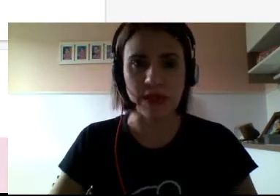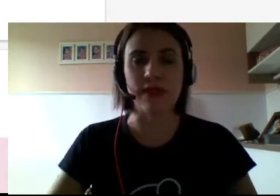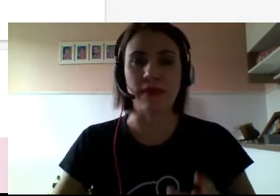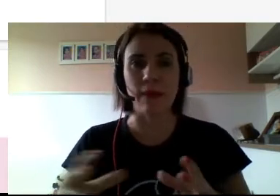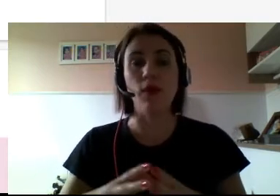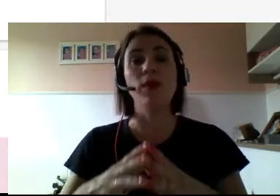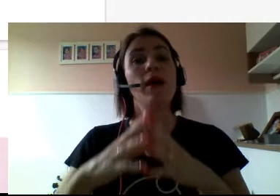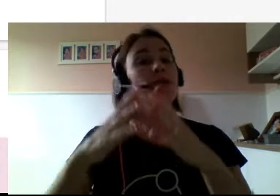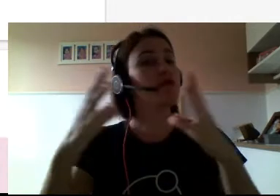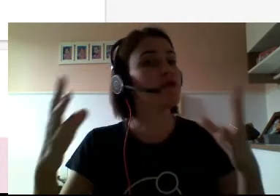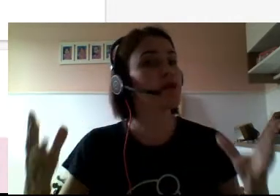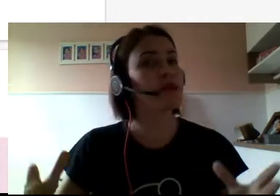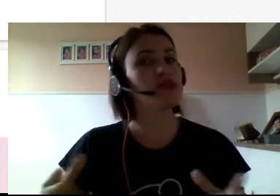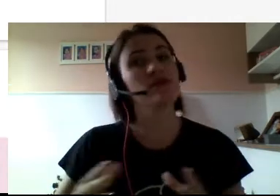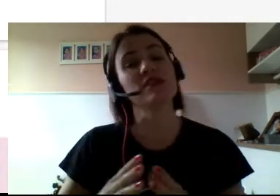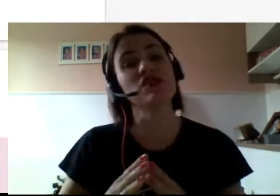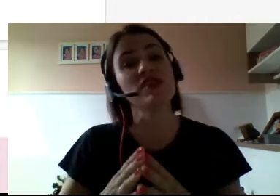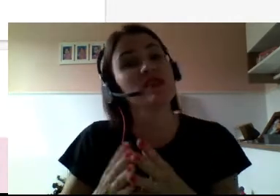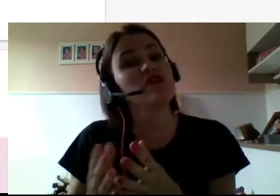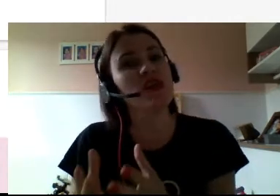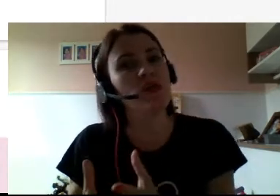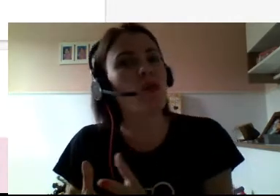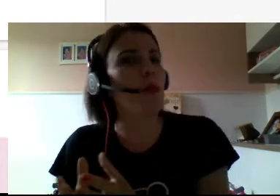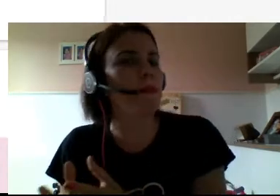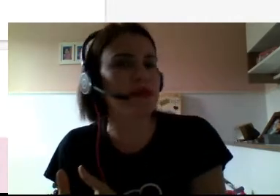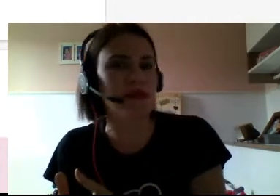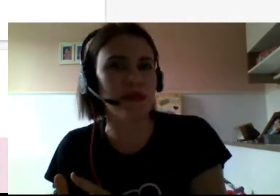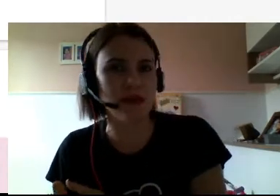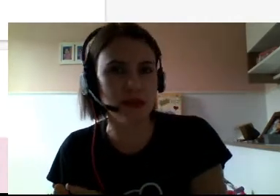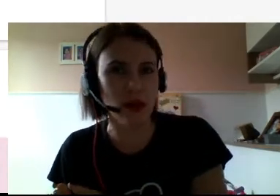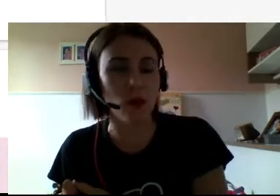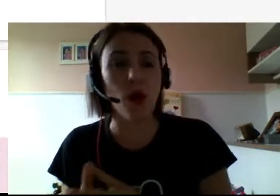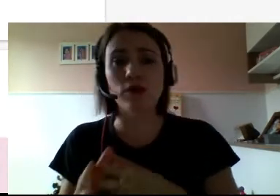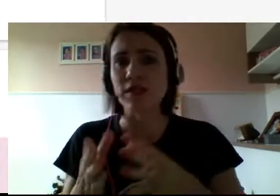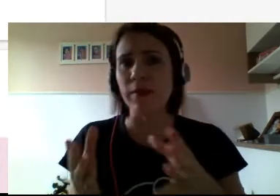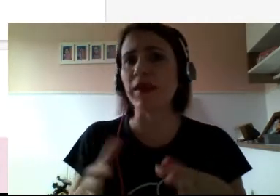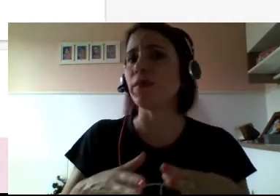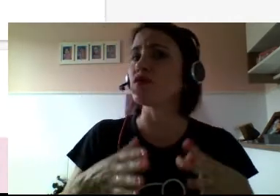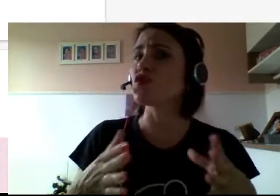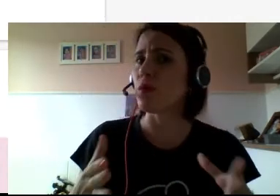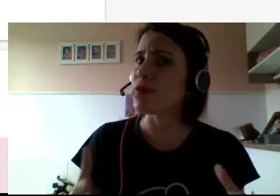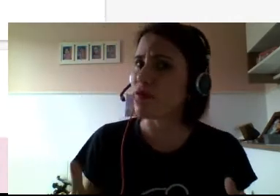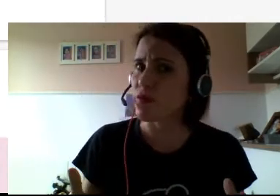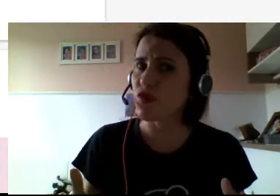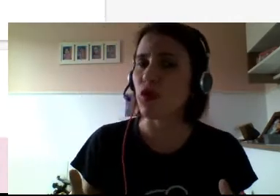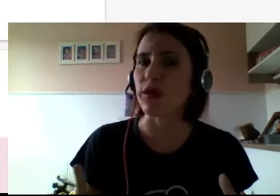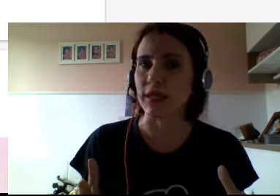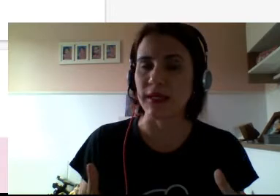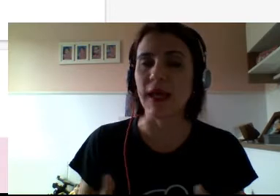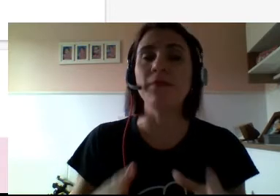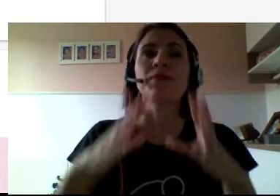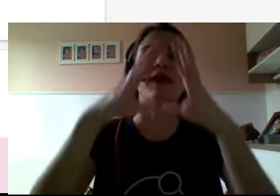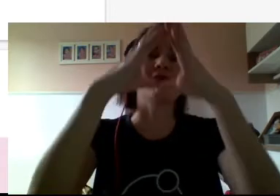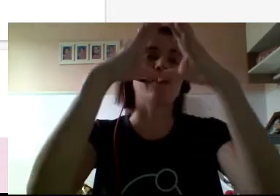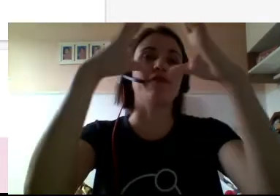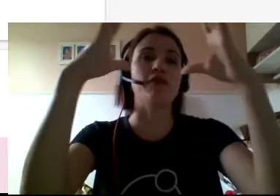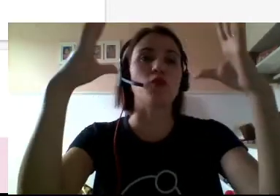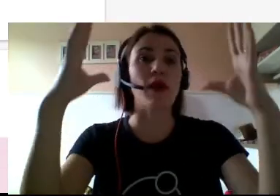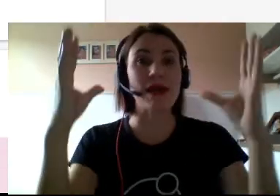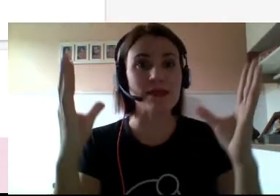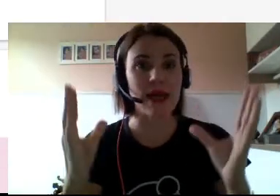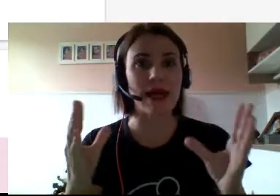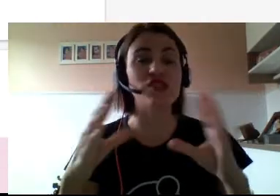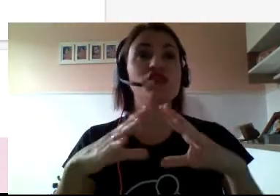transformações tá bom tudo novamente vocês Já assistiram uma peça teatral ou sabem ao menos como que funciona né